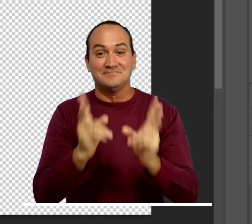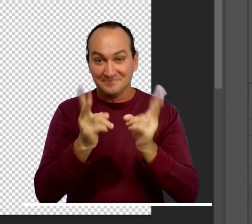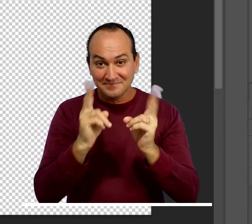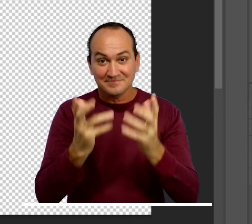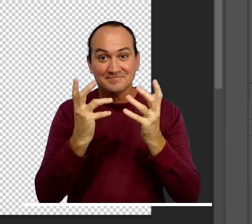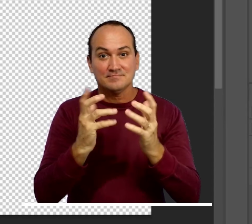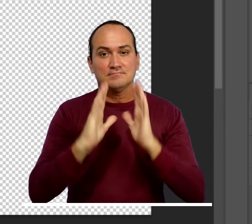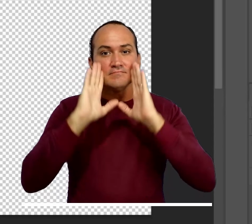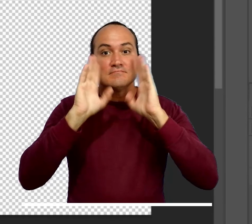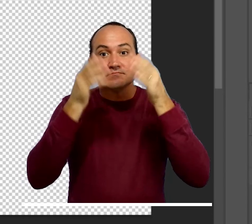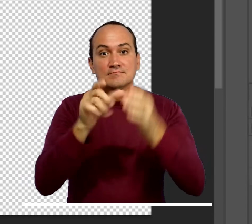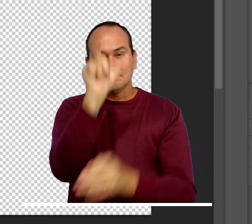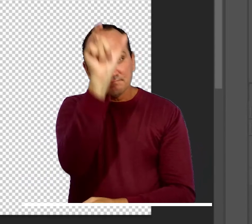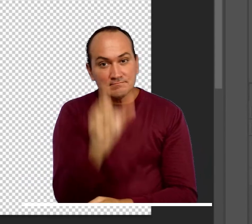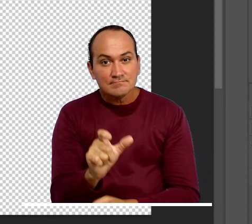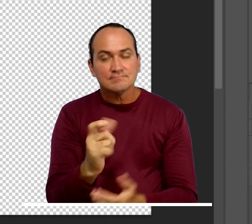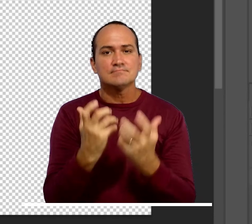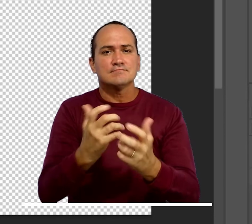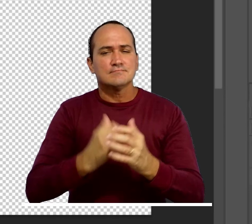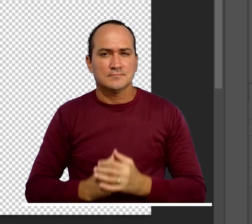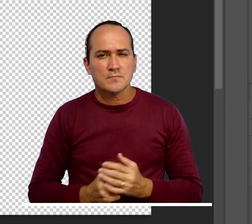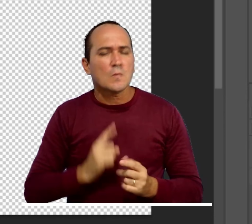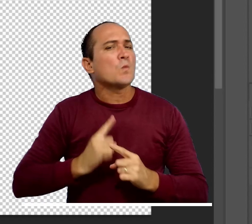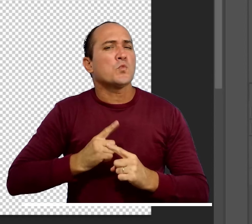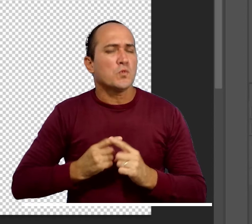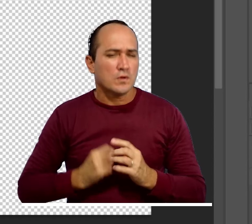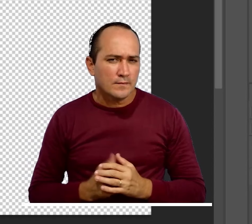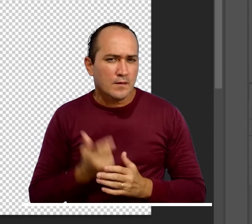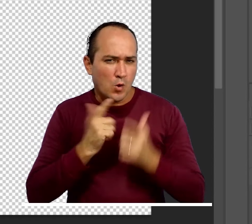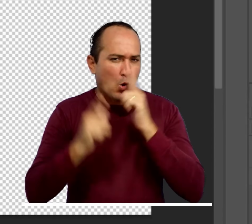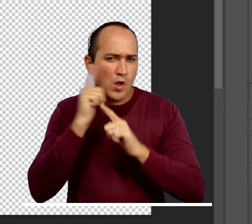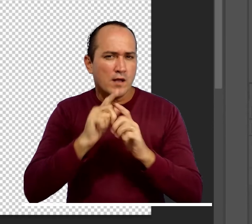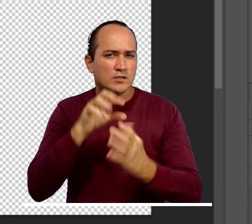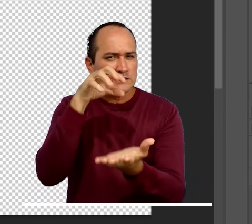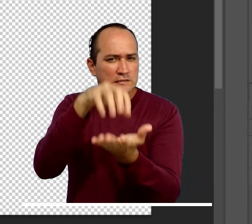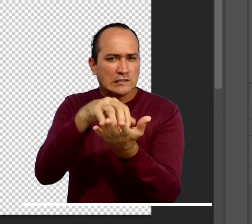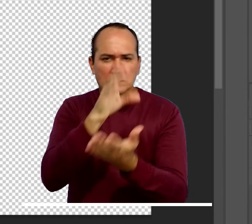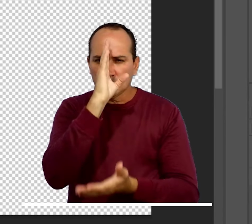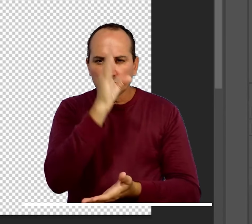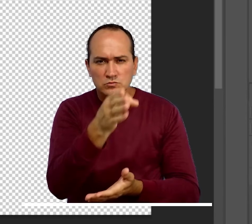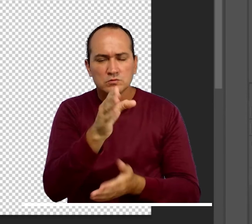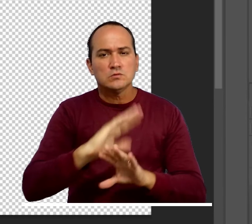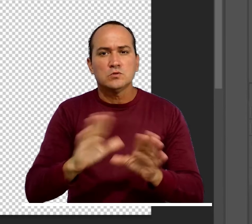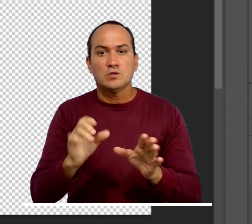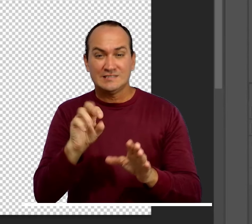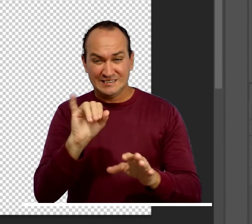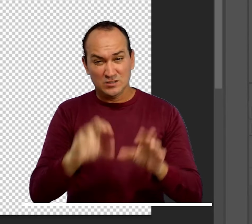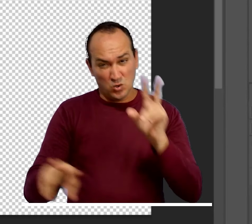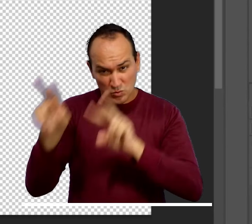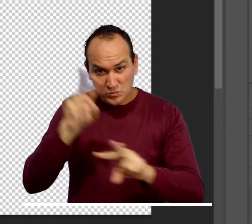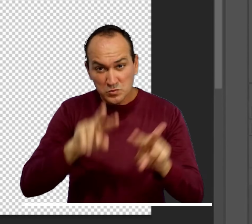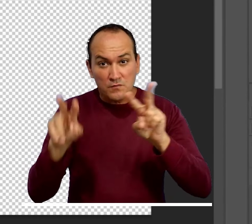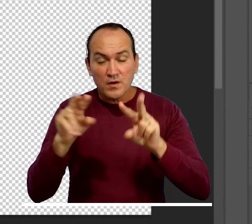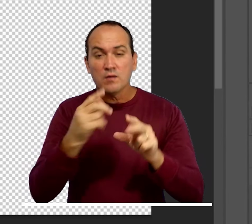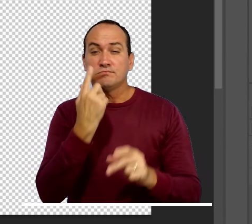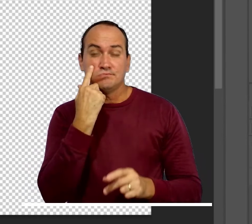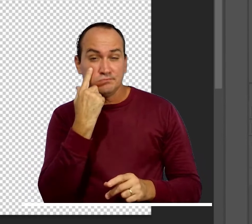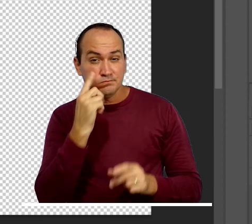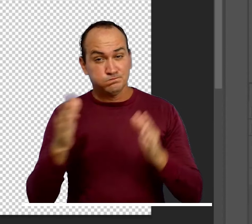verdade, só a parte central da imagem. E por que eu consigo fazer isso? Só a parte central. Porque se a gente observar aqui, por exemplo,